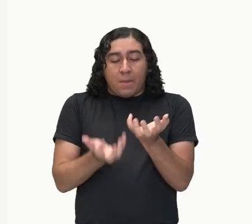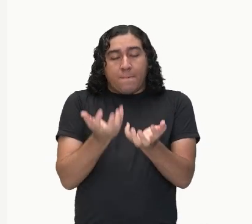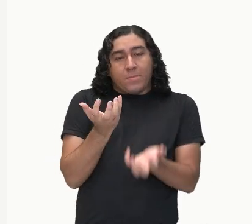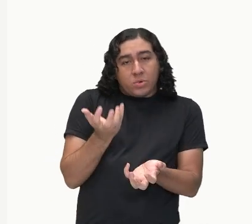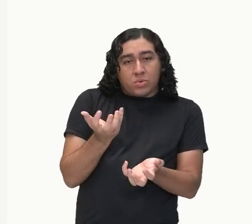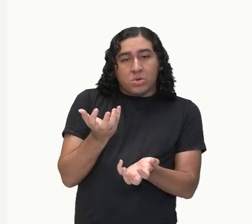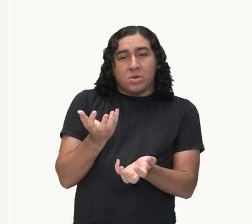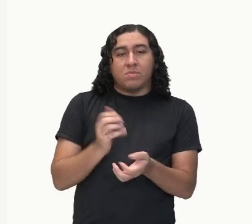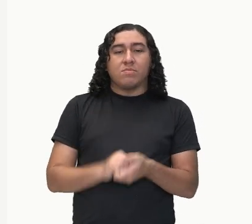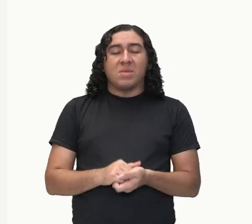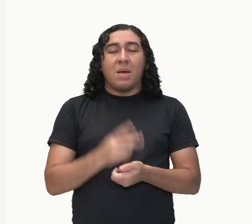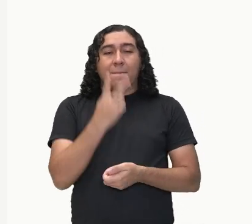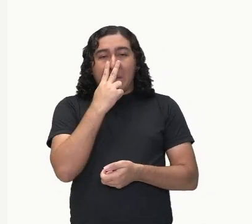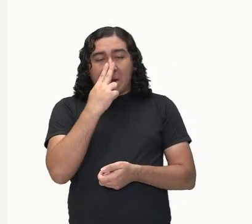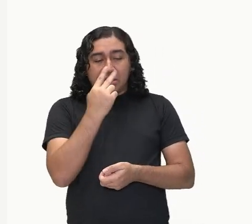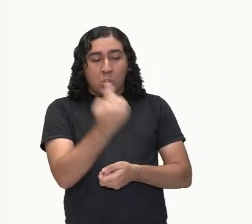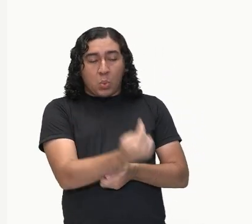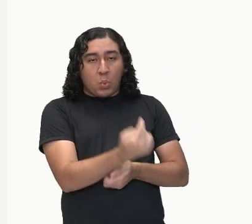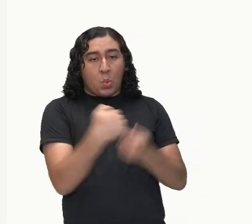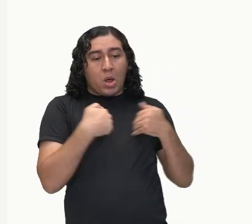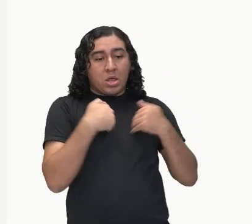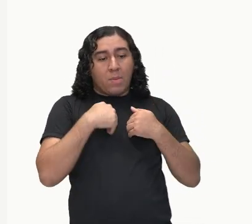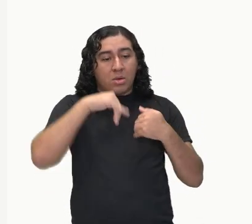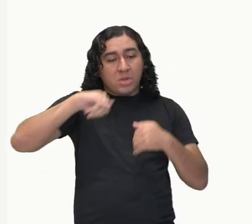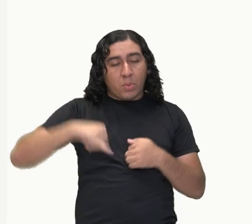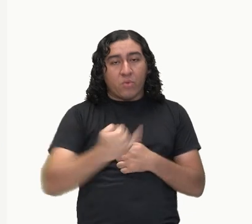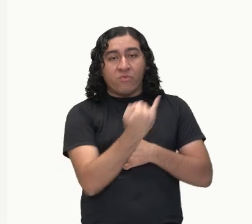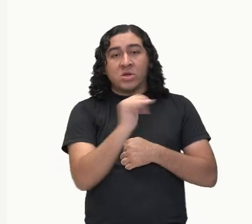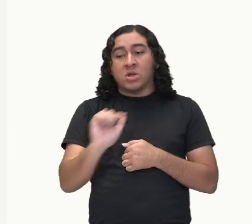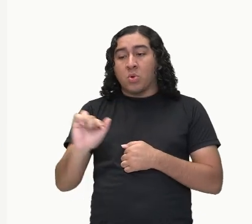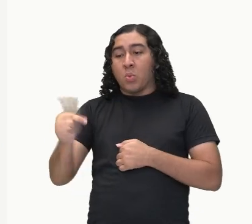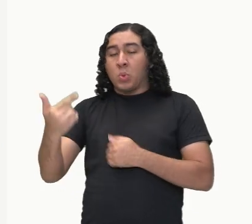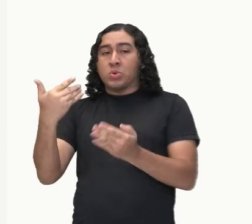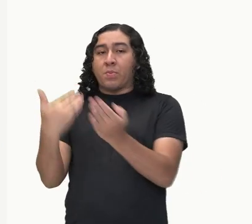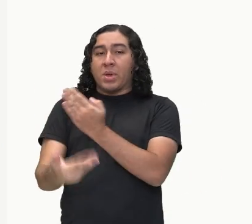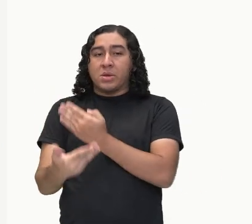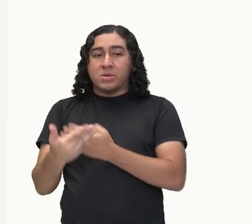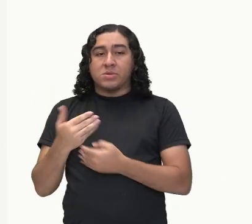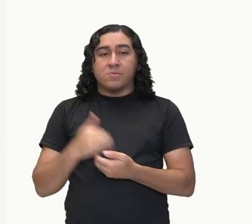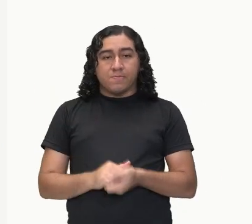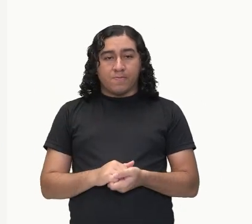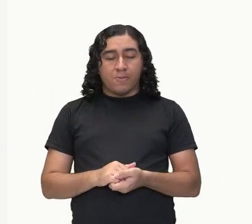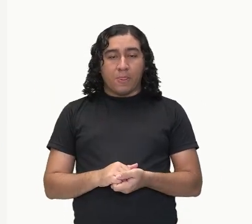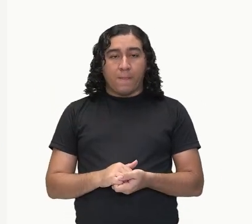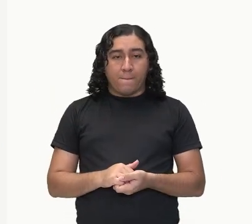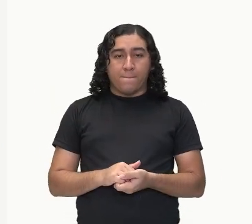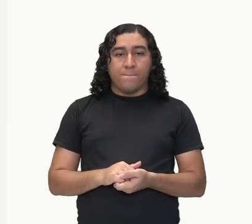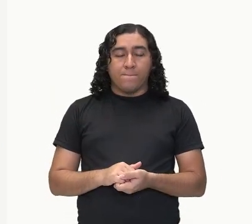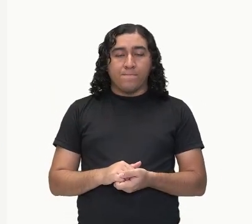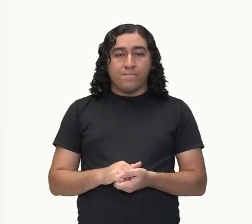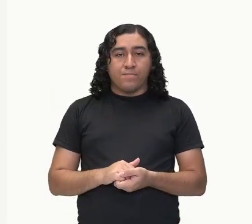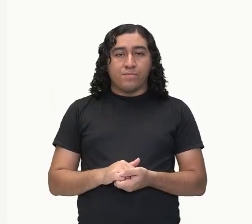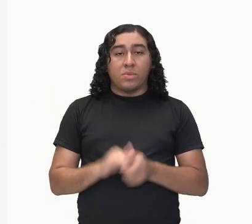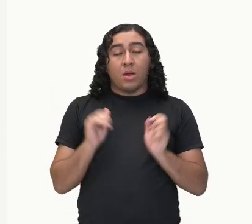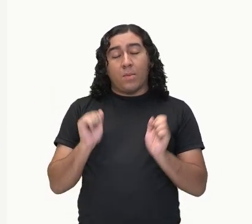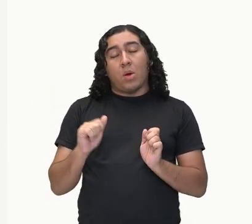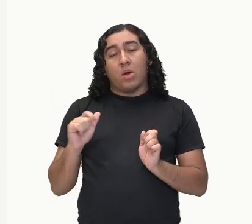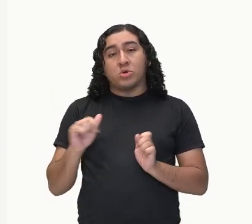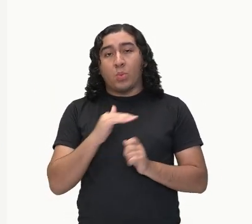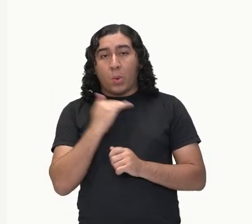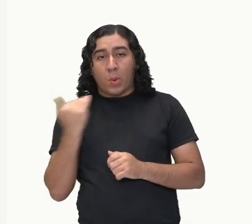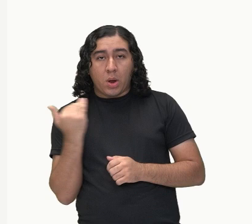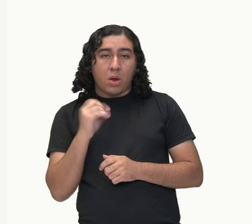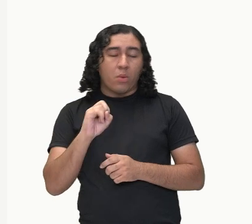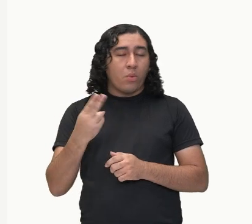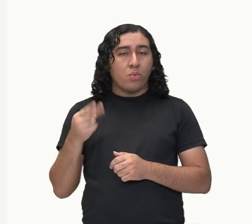aí, uma das espécies vai se beneficiar em detrimento da outra, né? Que isso pode ou não lhe custar a vida, ou